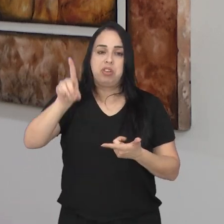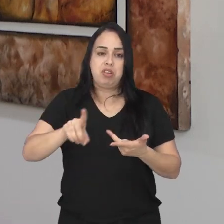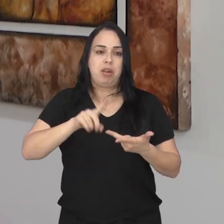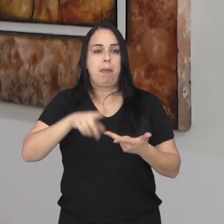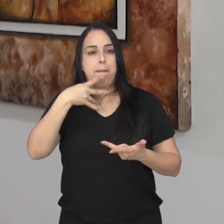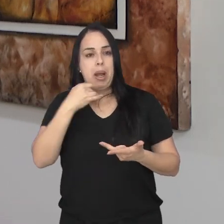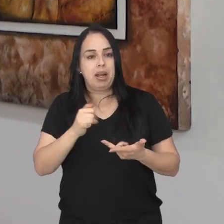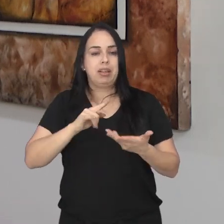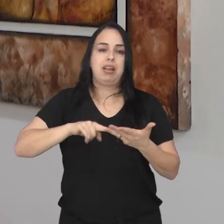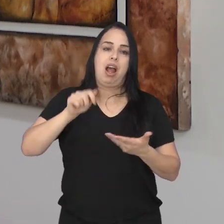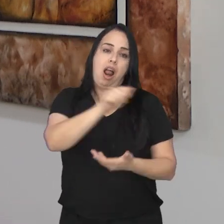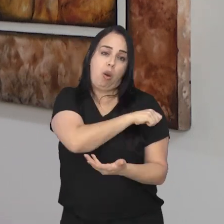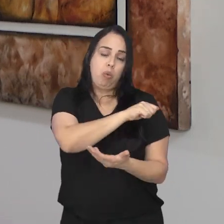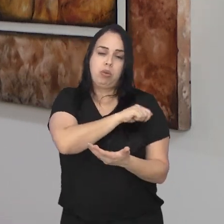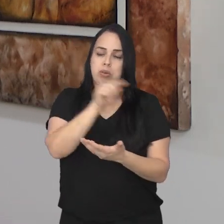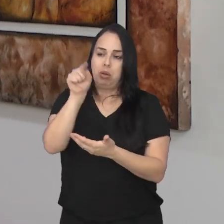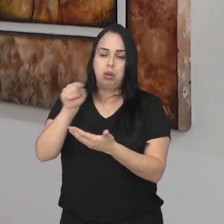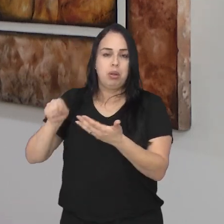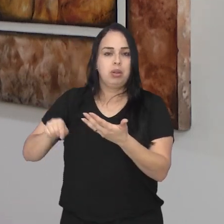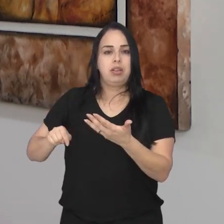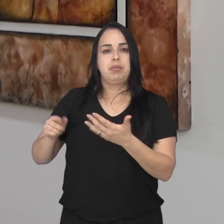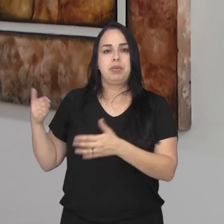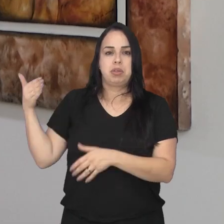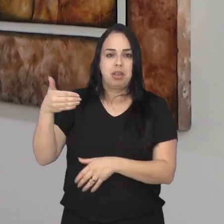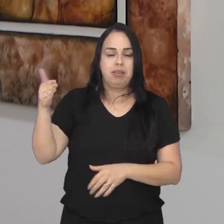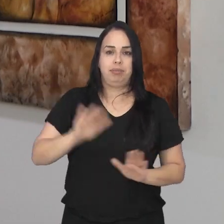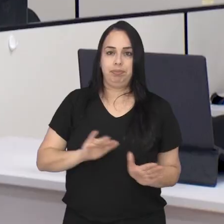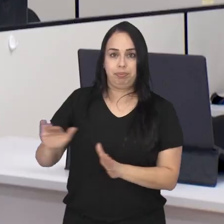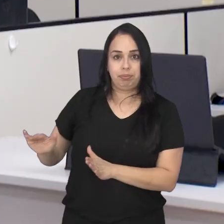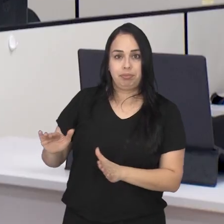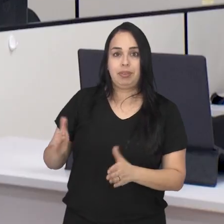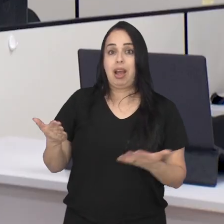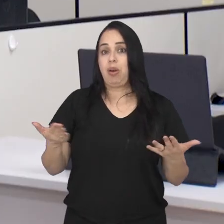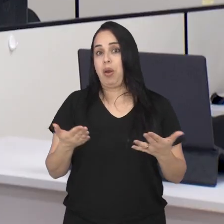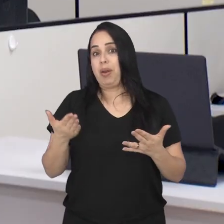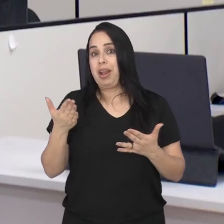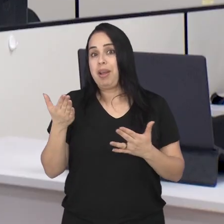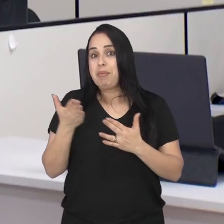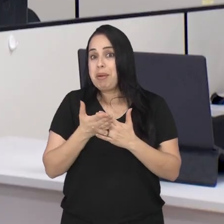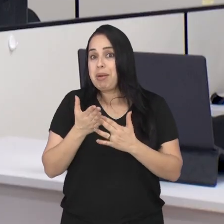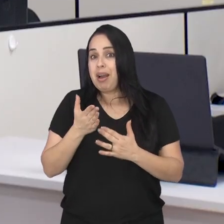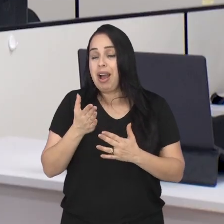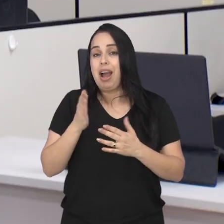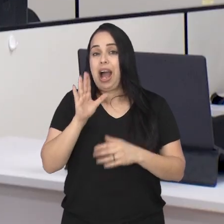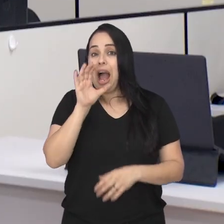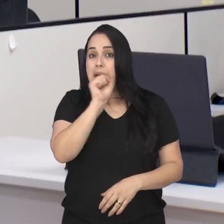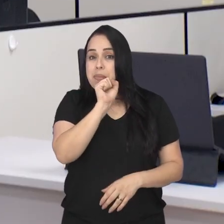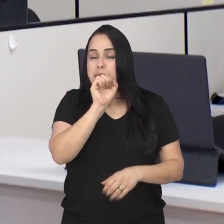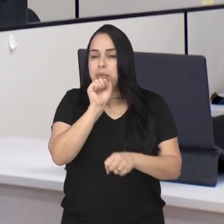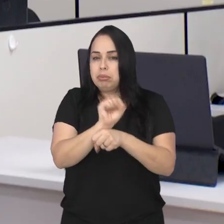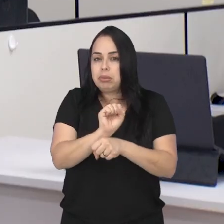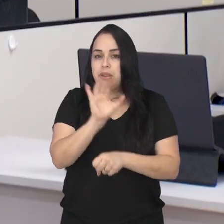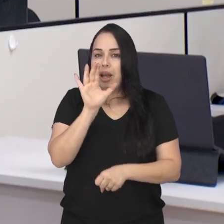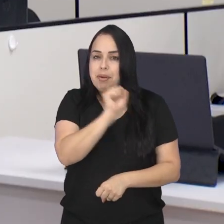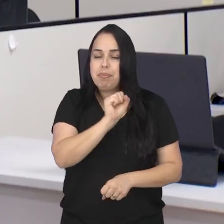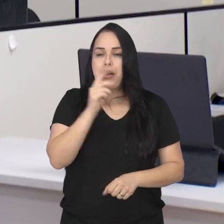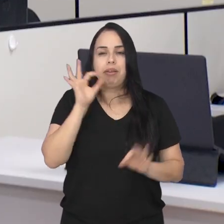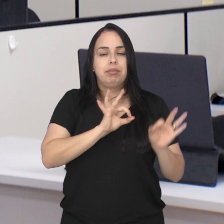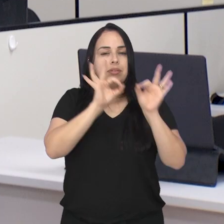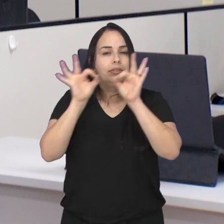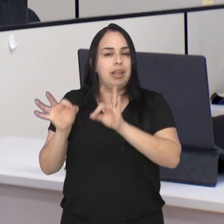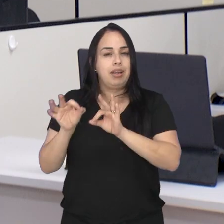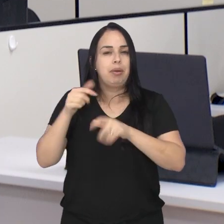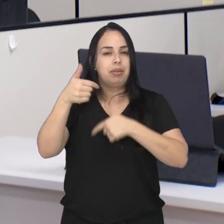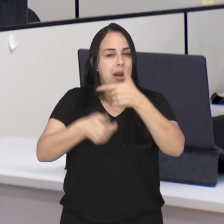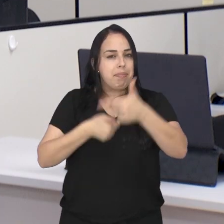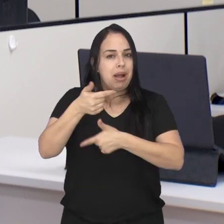alunos diretores pais todos aqueles que frequentam o ambiente escolar e agora a gente faz uma pausa rápida para conferir as vagas de emprego